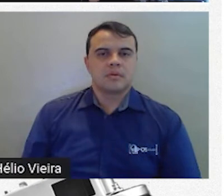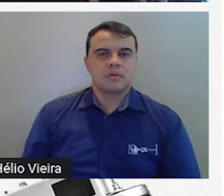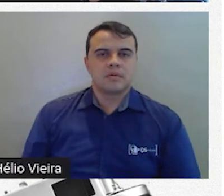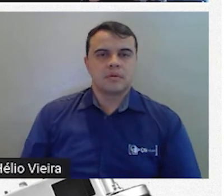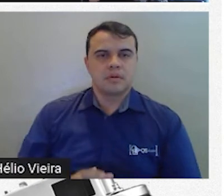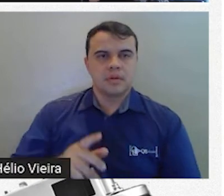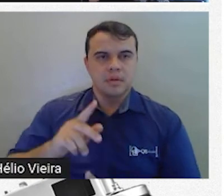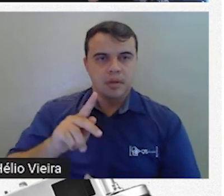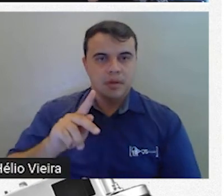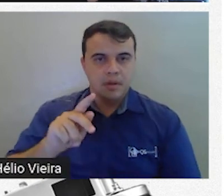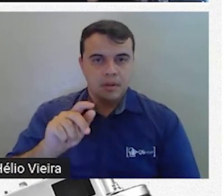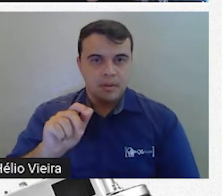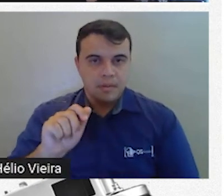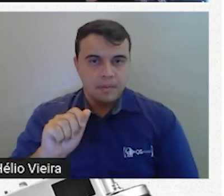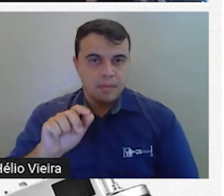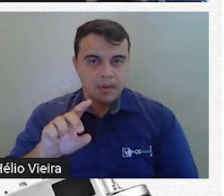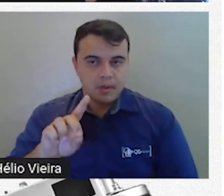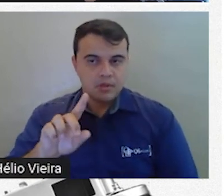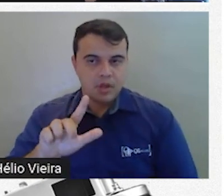Padlet,